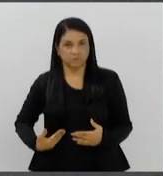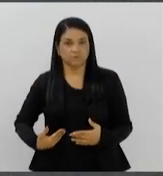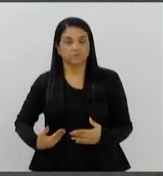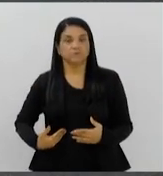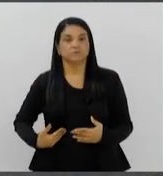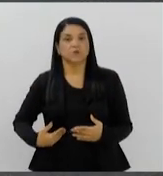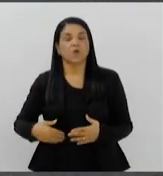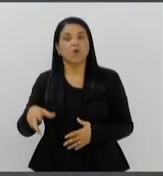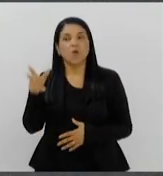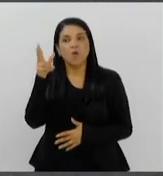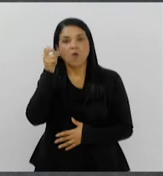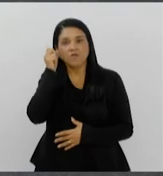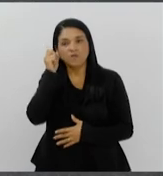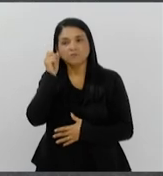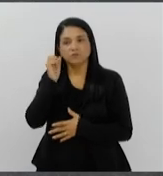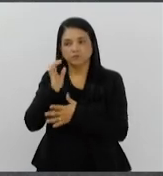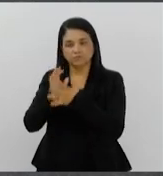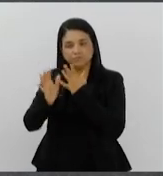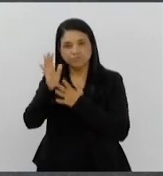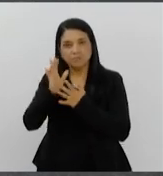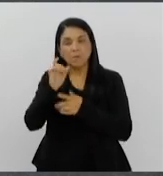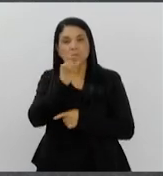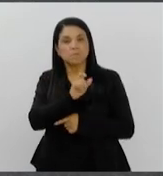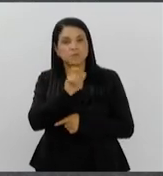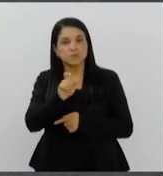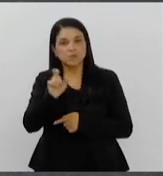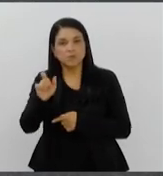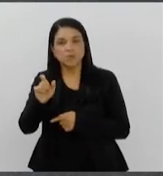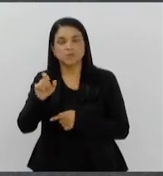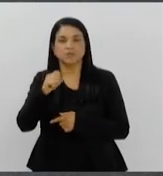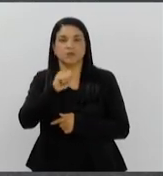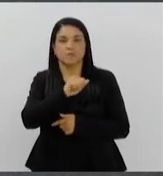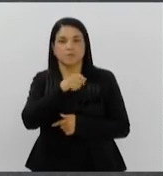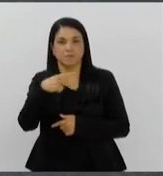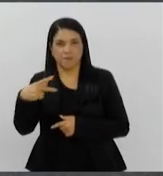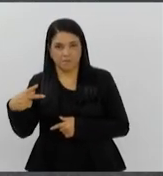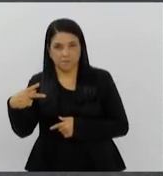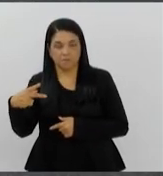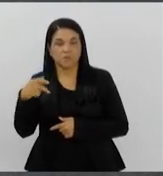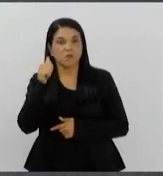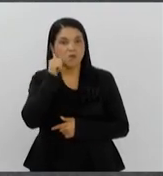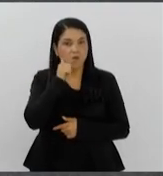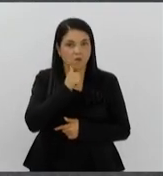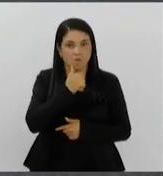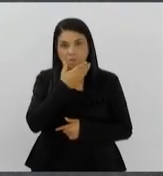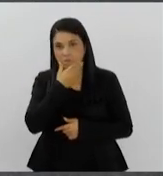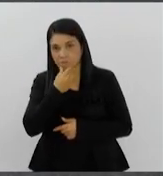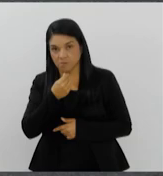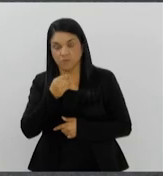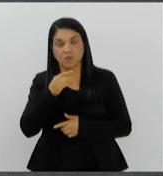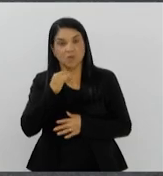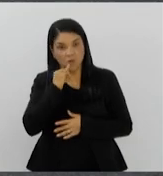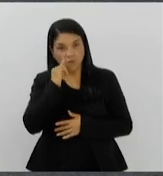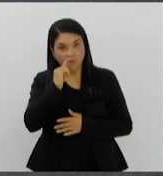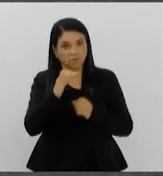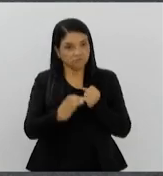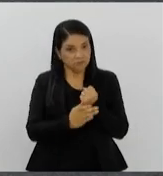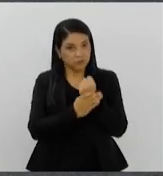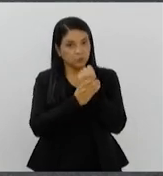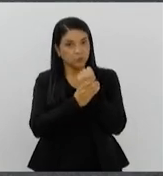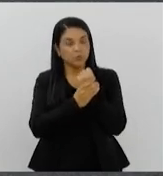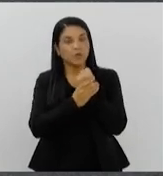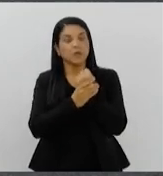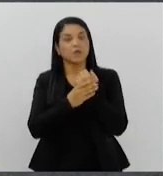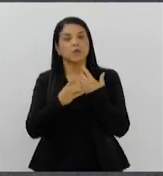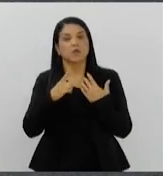audiências, nós ouvimos muitas pessoas, muitos entregadores e entregadoras. E eu posso dizer, né, com segurança que eu sou uma pessoa